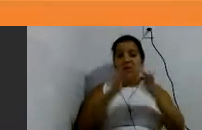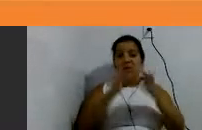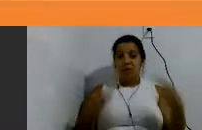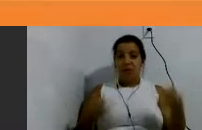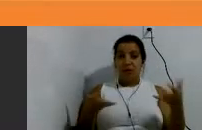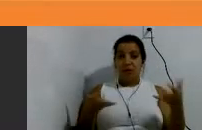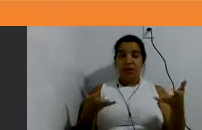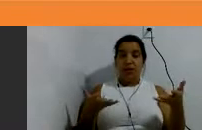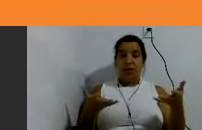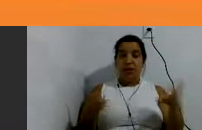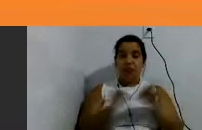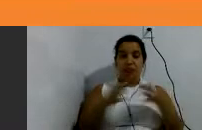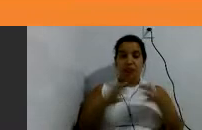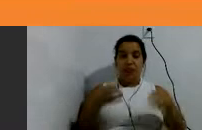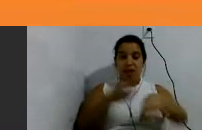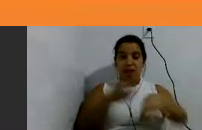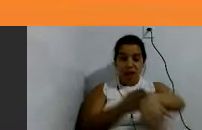simples